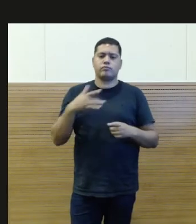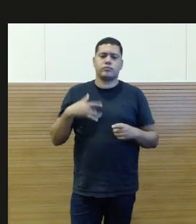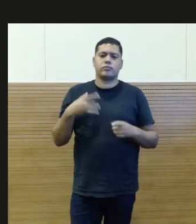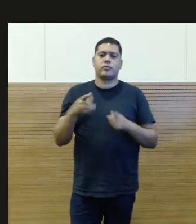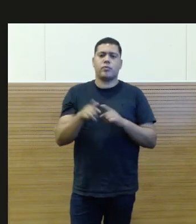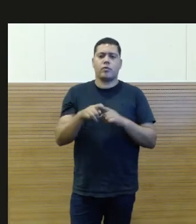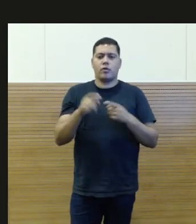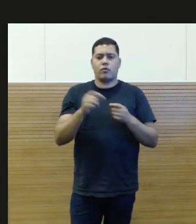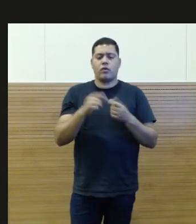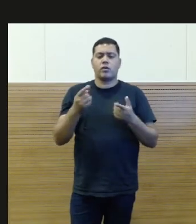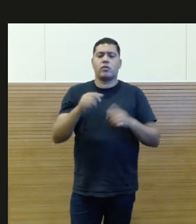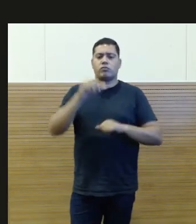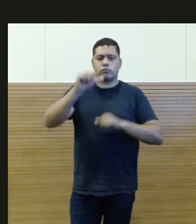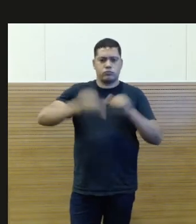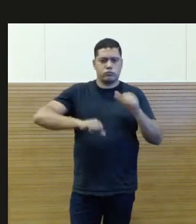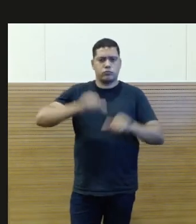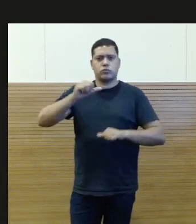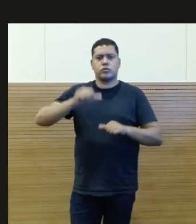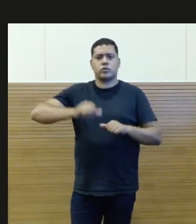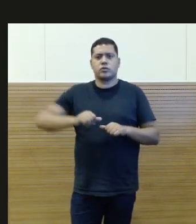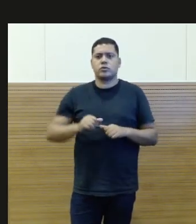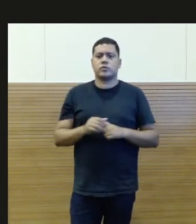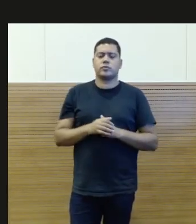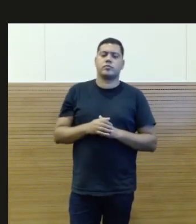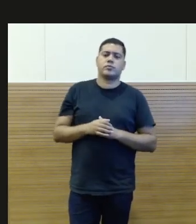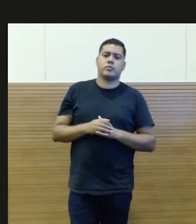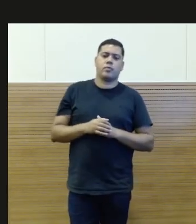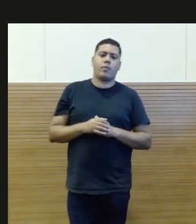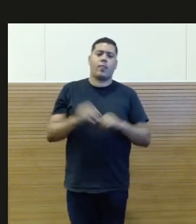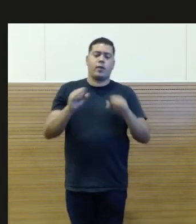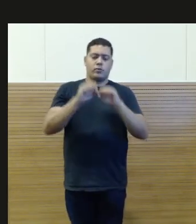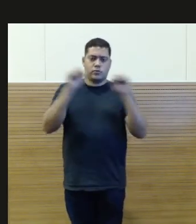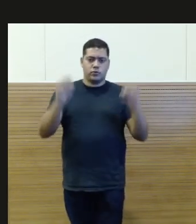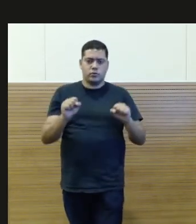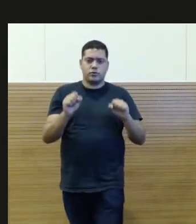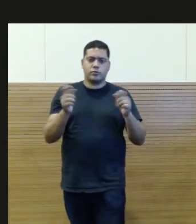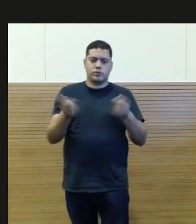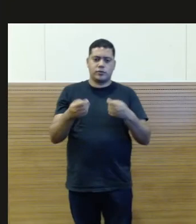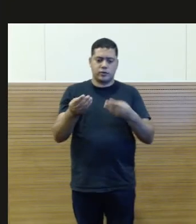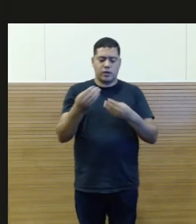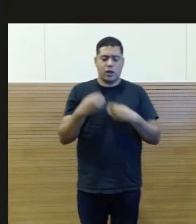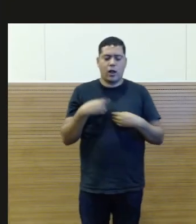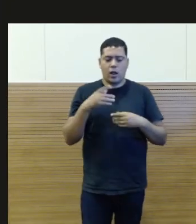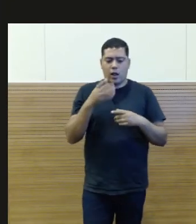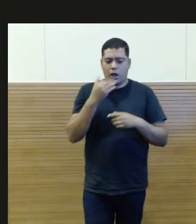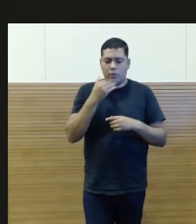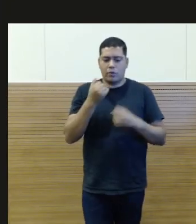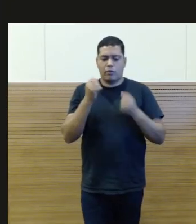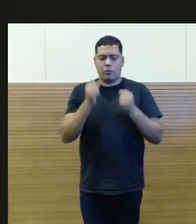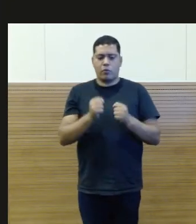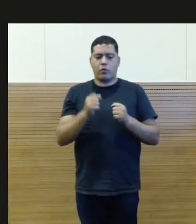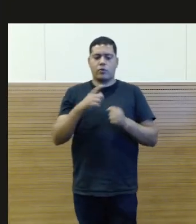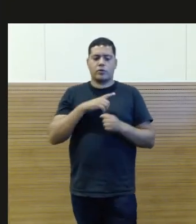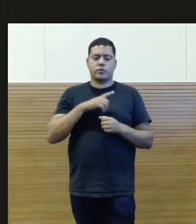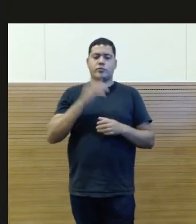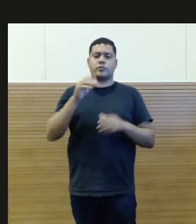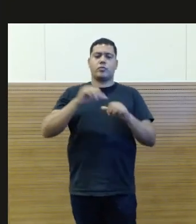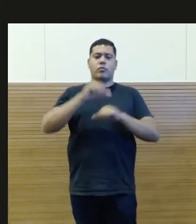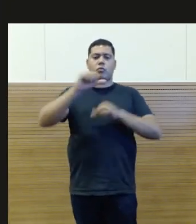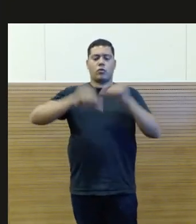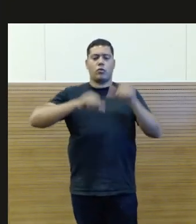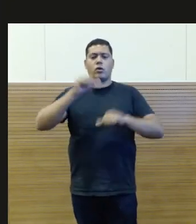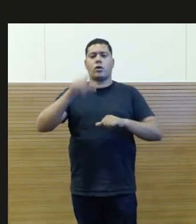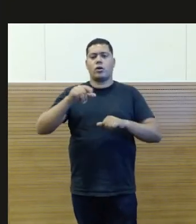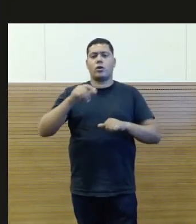com que as mudanças que o sistema pode trazer para a alimentação possam refletir em mudanças na